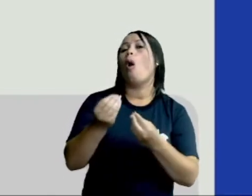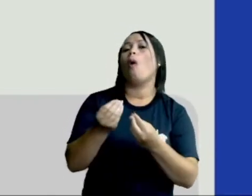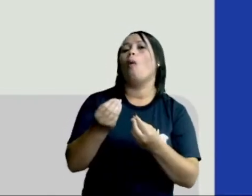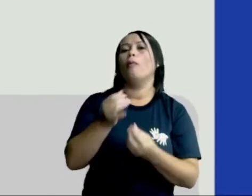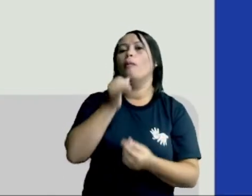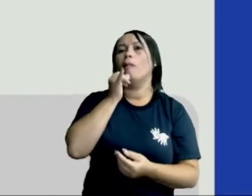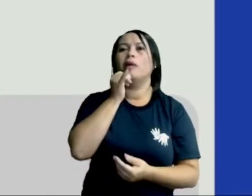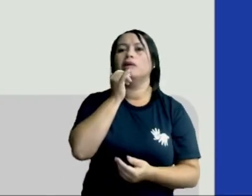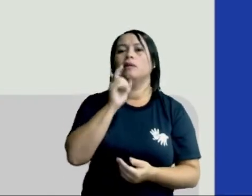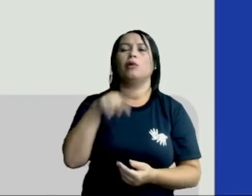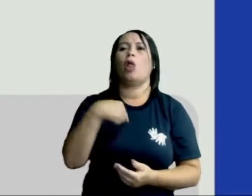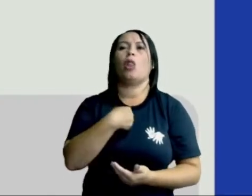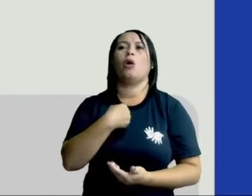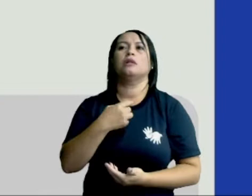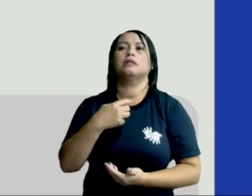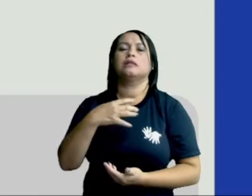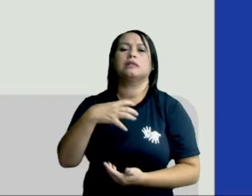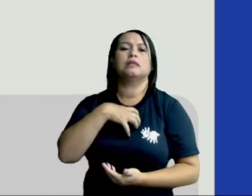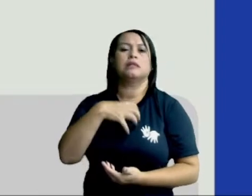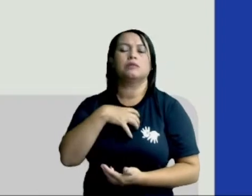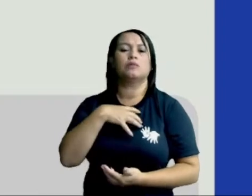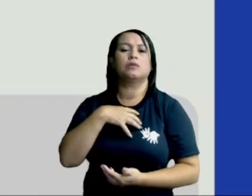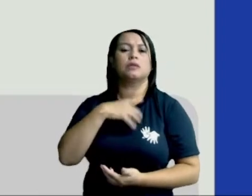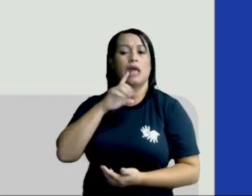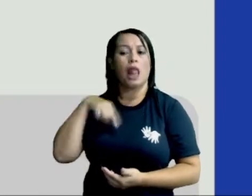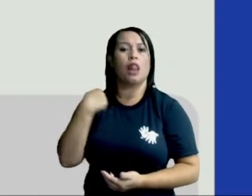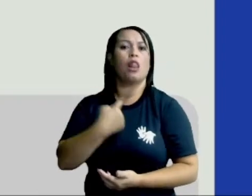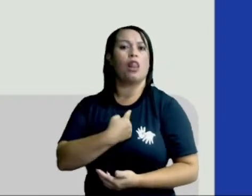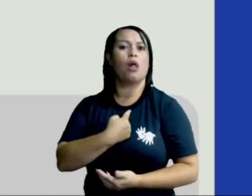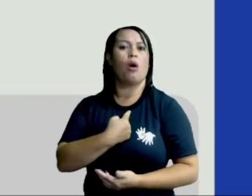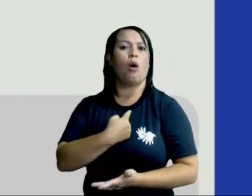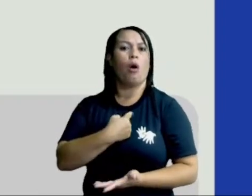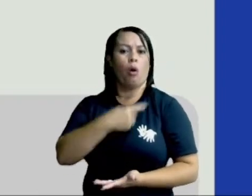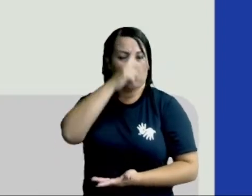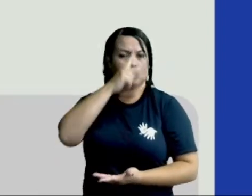que apenas nos pertence ou que é